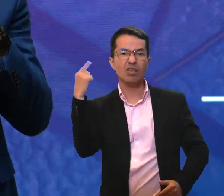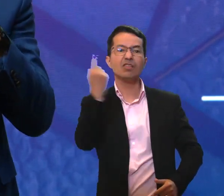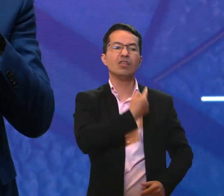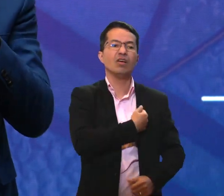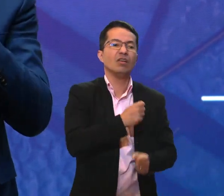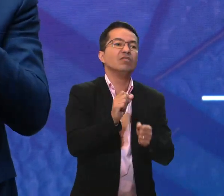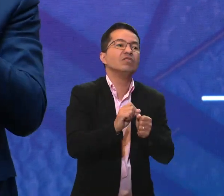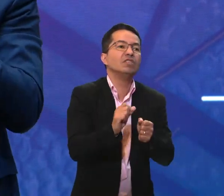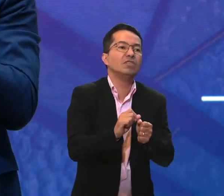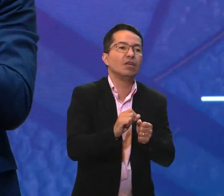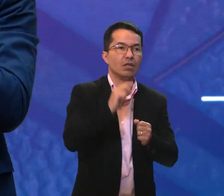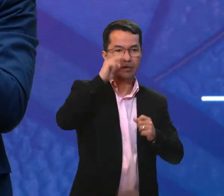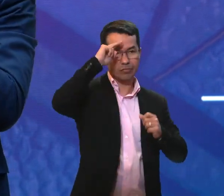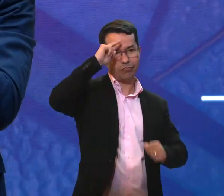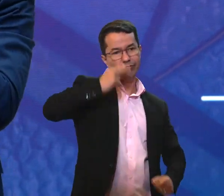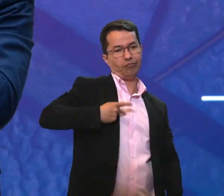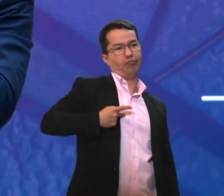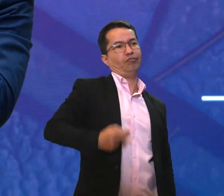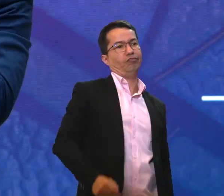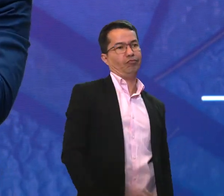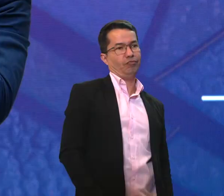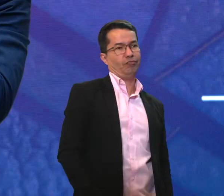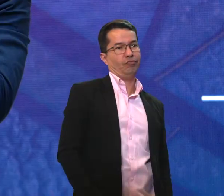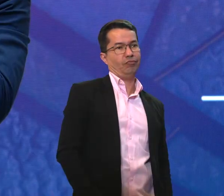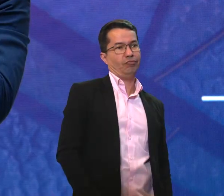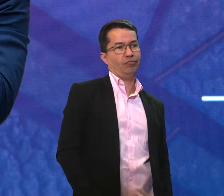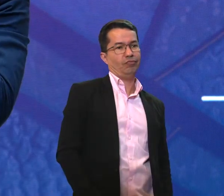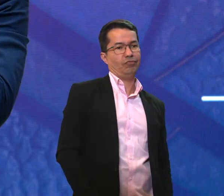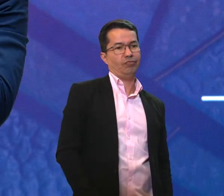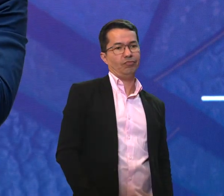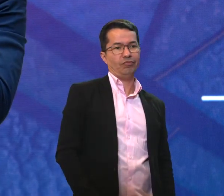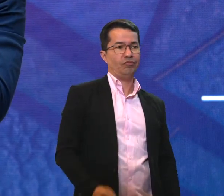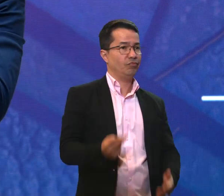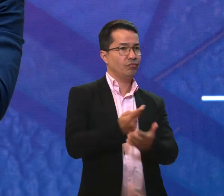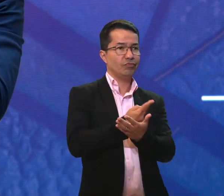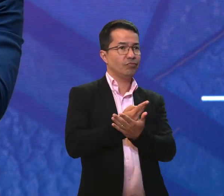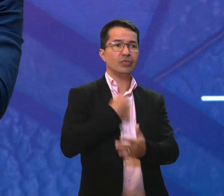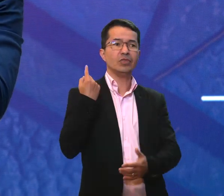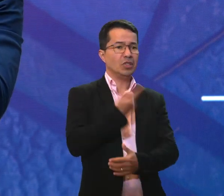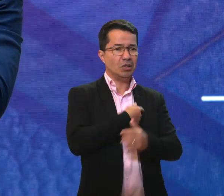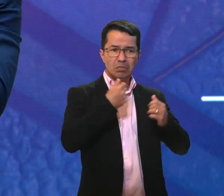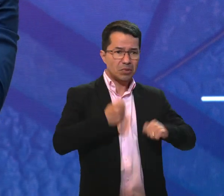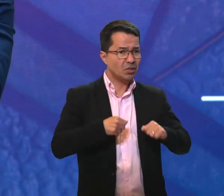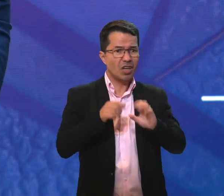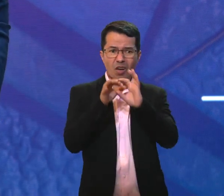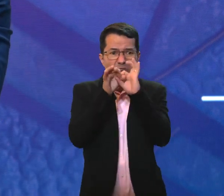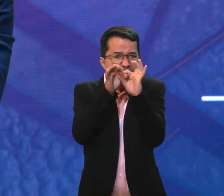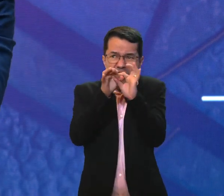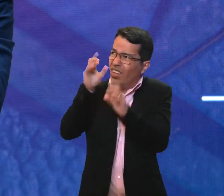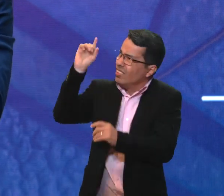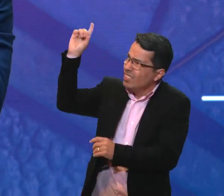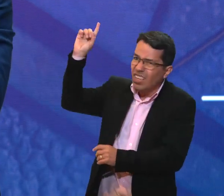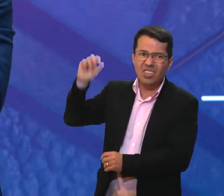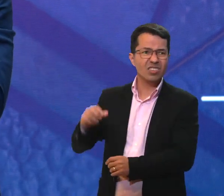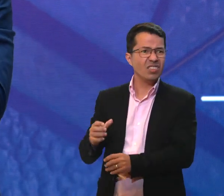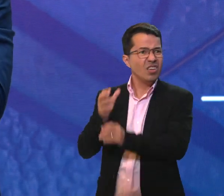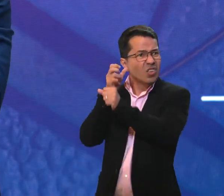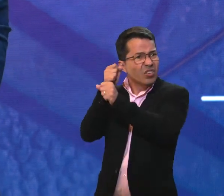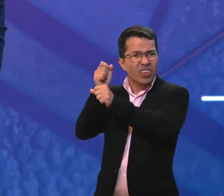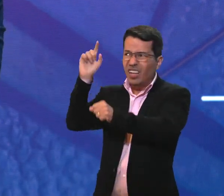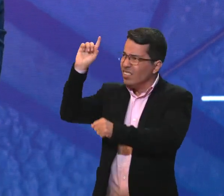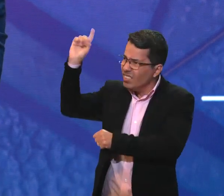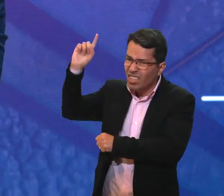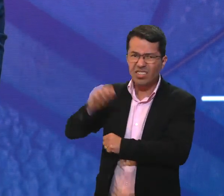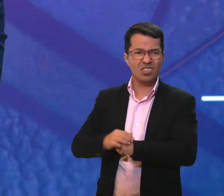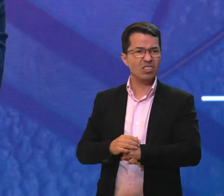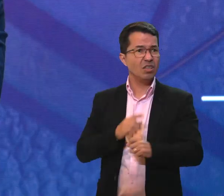fazemos do nosso jeito porque não encontramos a face revelada do Senhor. E aí não dá certo. A gente